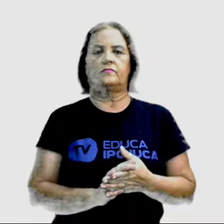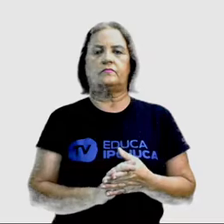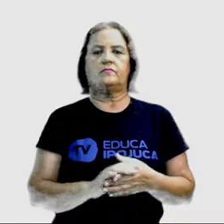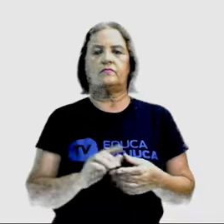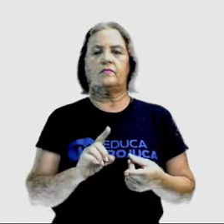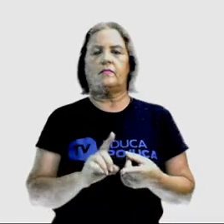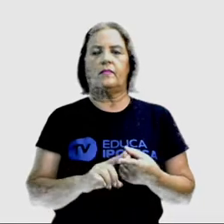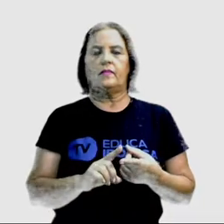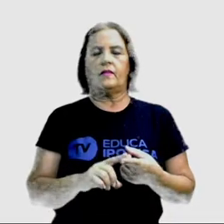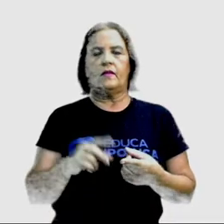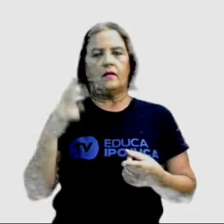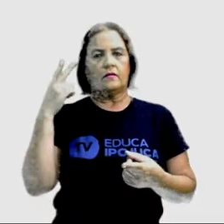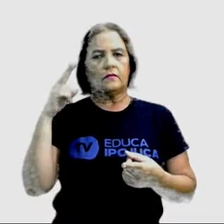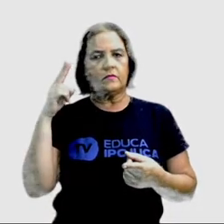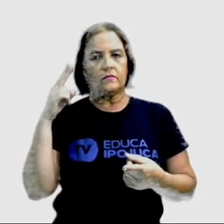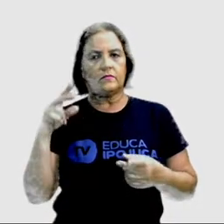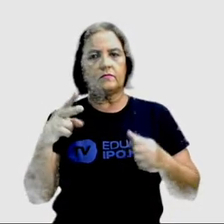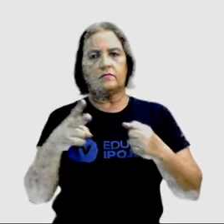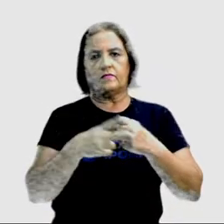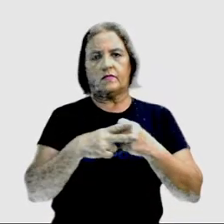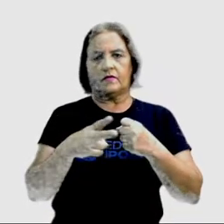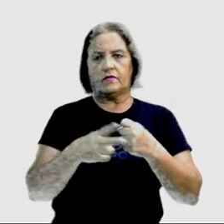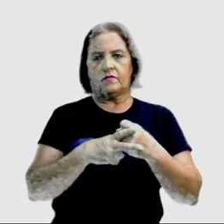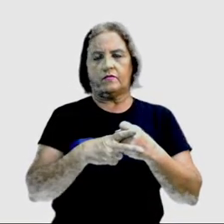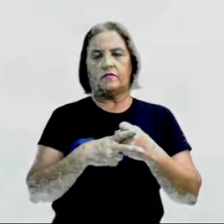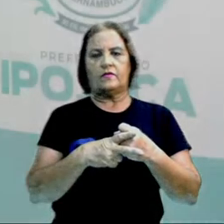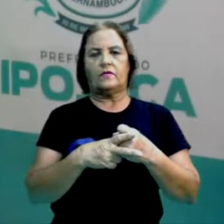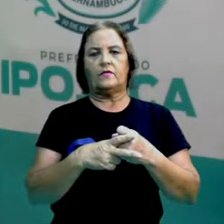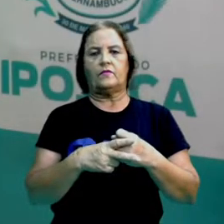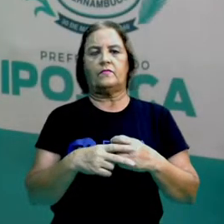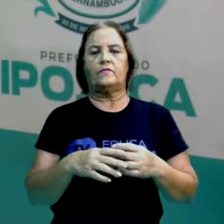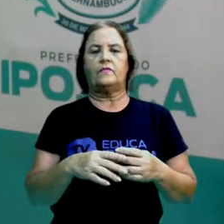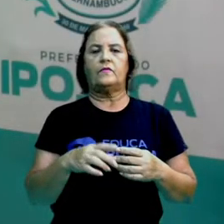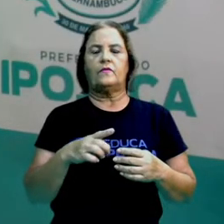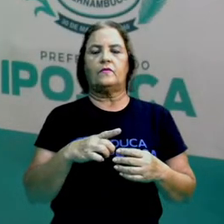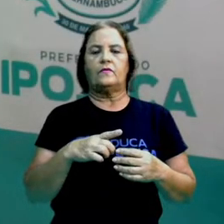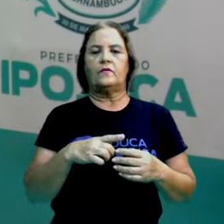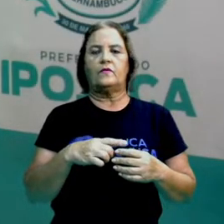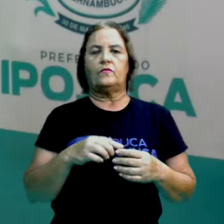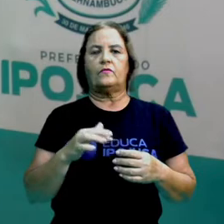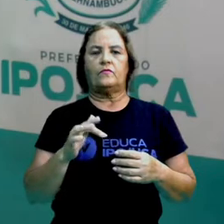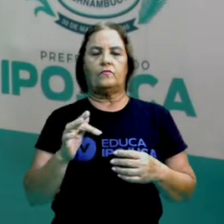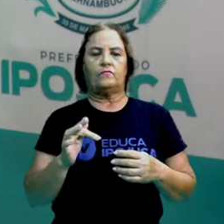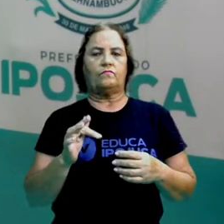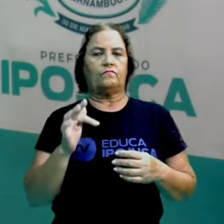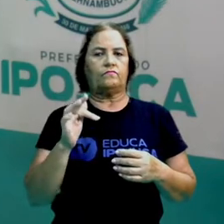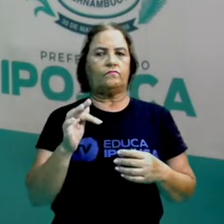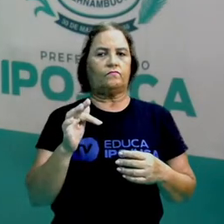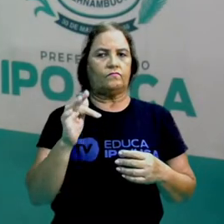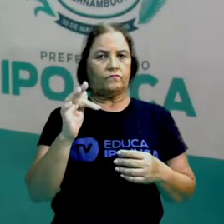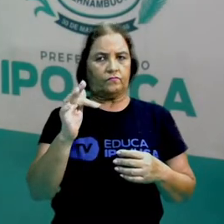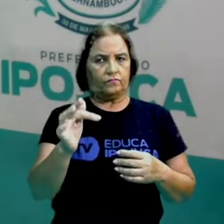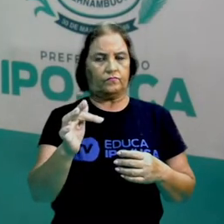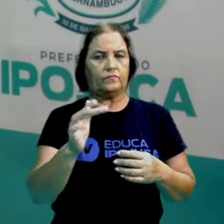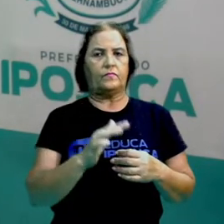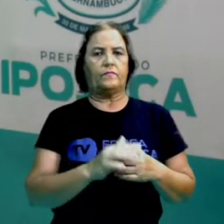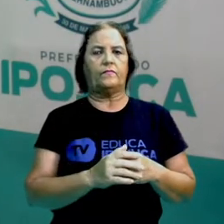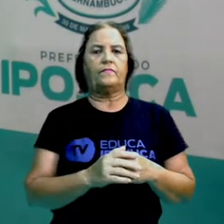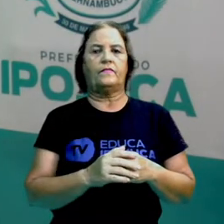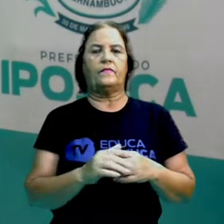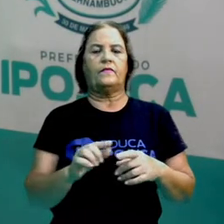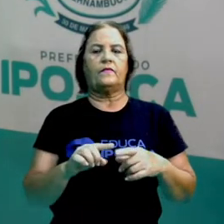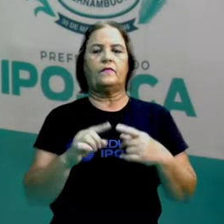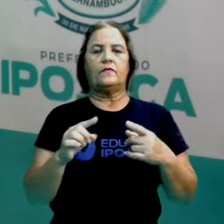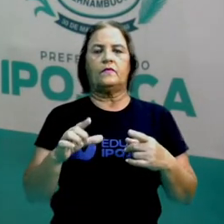lembrando o que o verbo aqui é o verbo to work que está no infinitivo Vocês entenderam comigo que